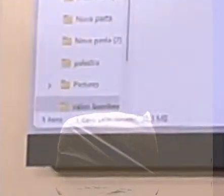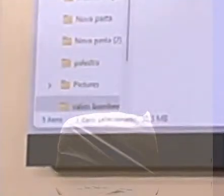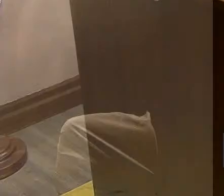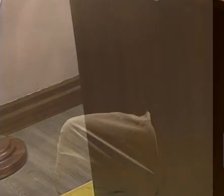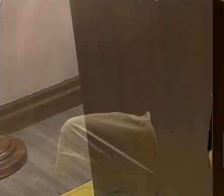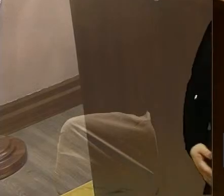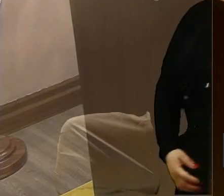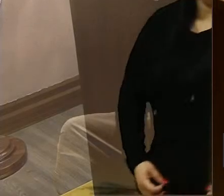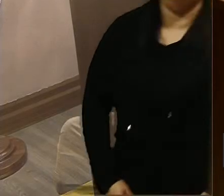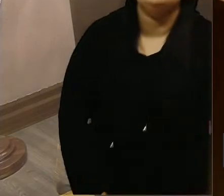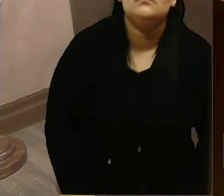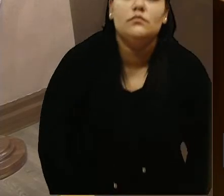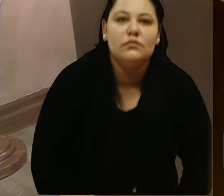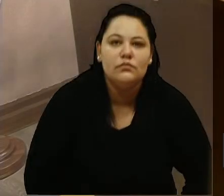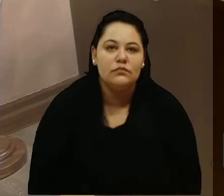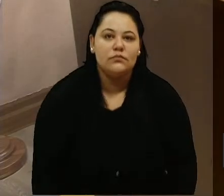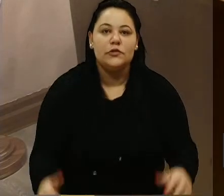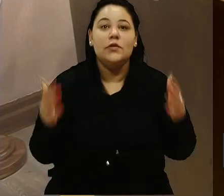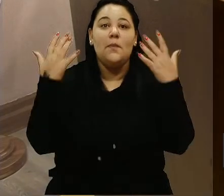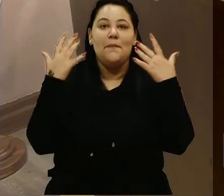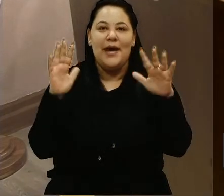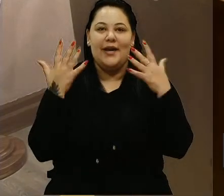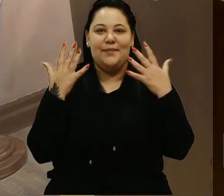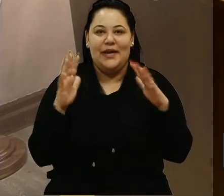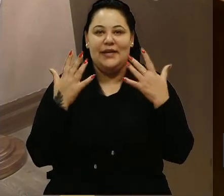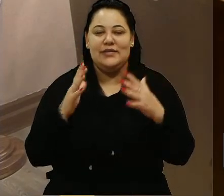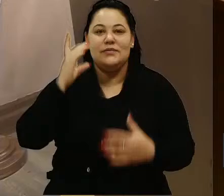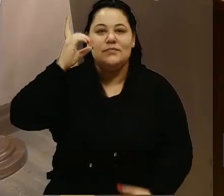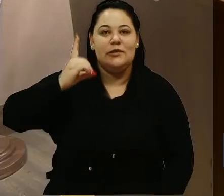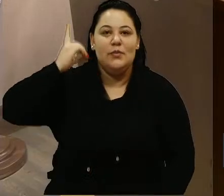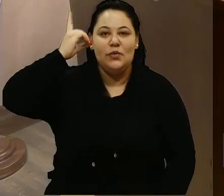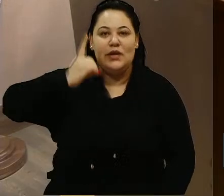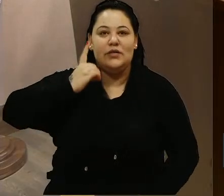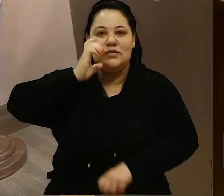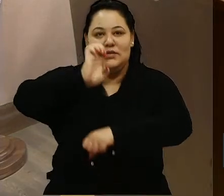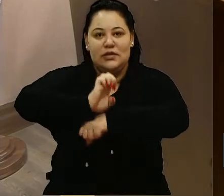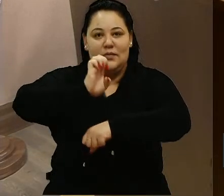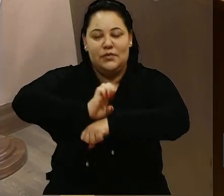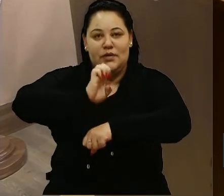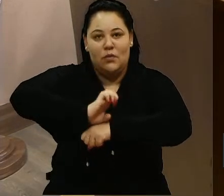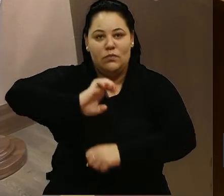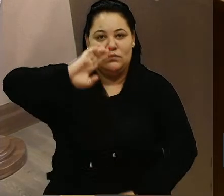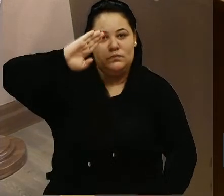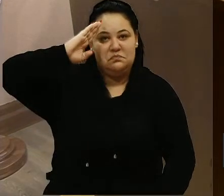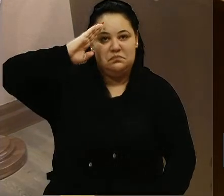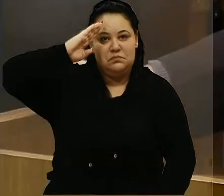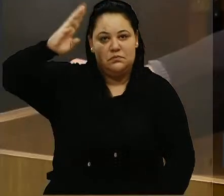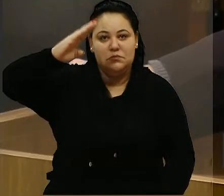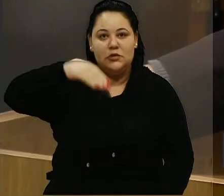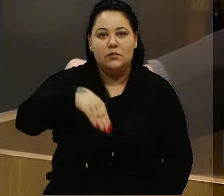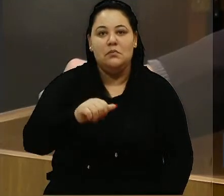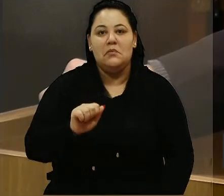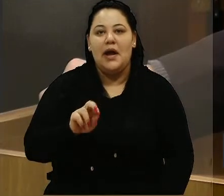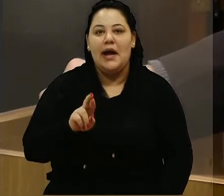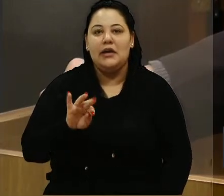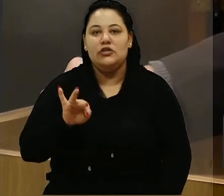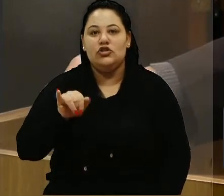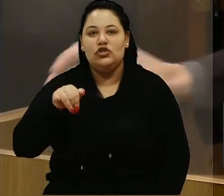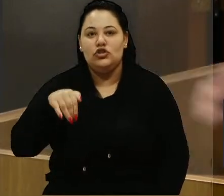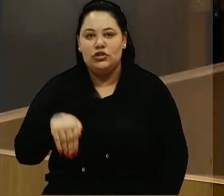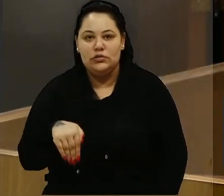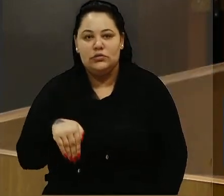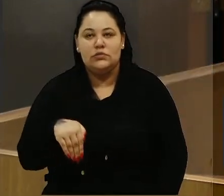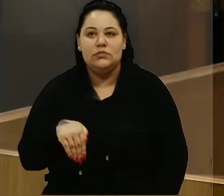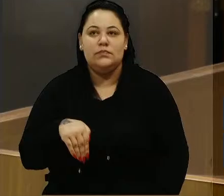Então, parabéns ao deputado estadual Capitão Martim por essa